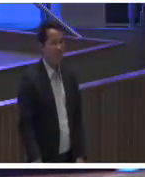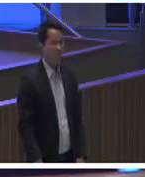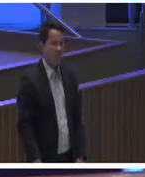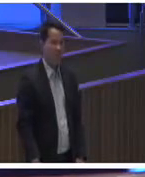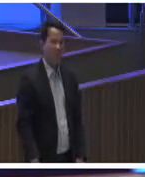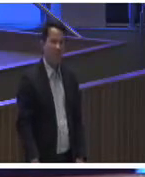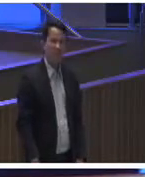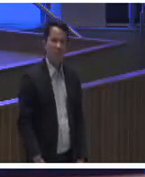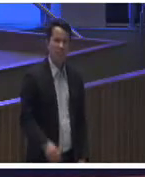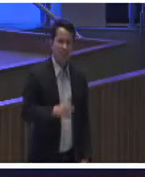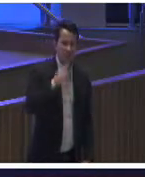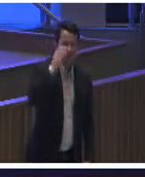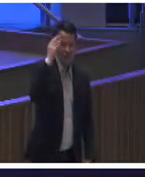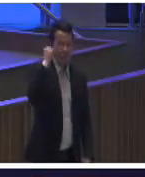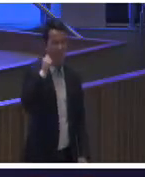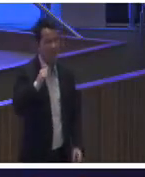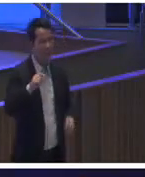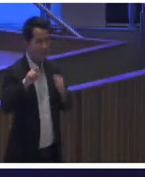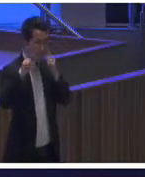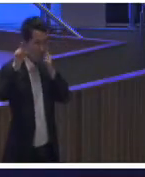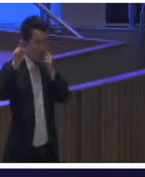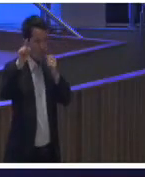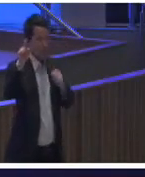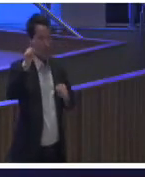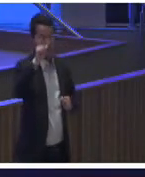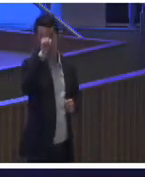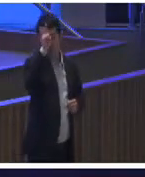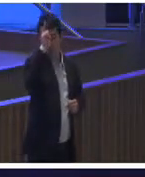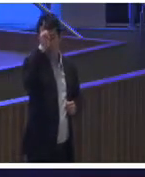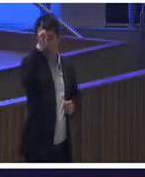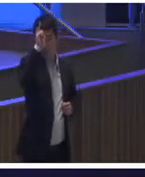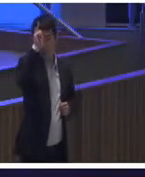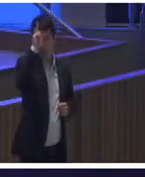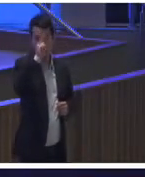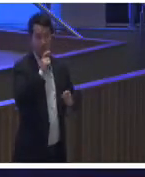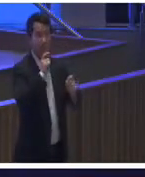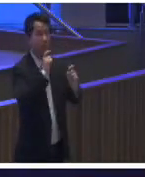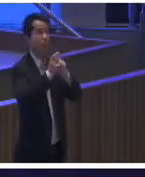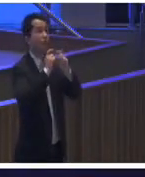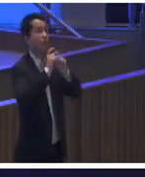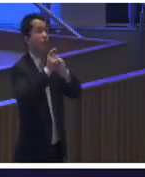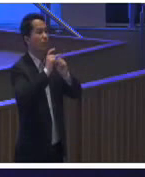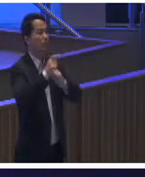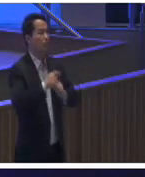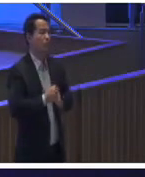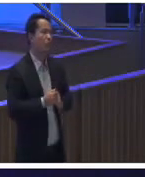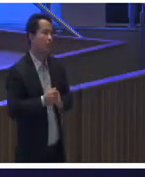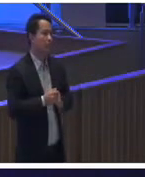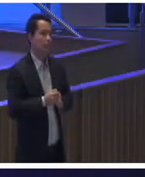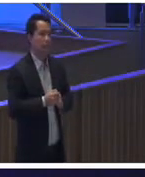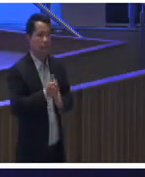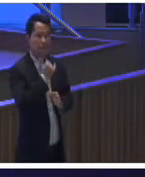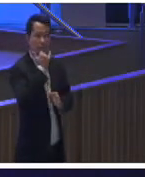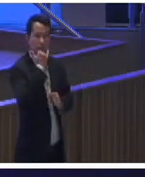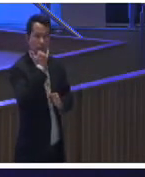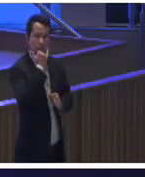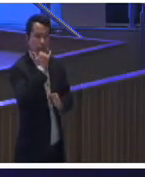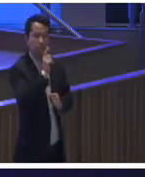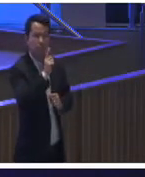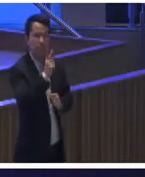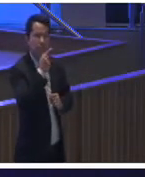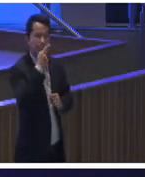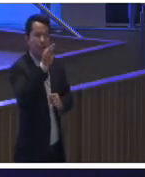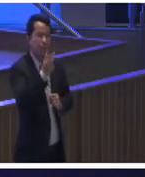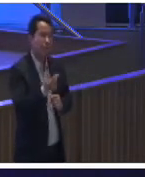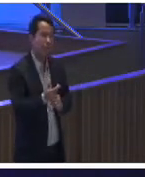Numa reunião na Alemanha, numa igreja evangélica, eu não vou dizer nem o nome da denominação, que eu vou